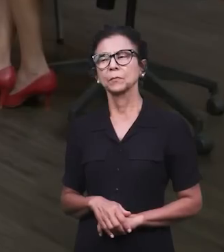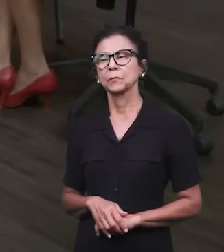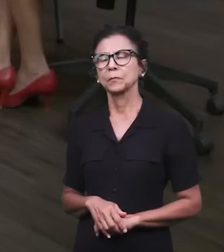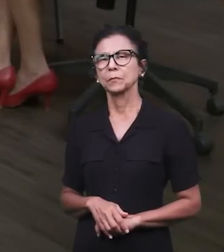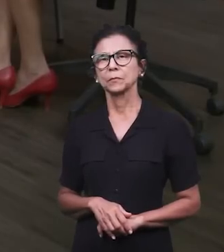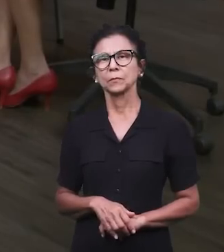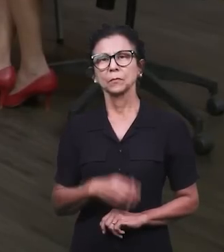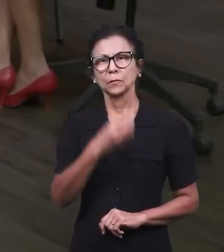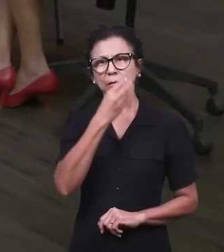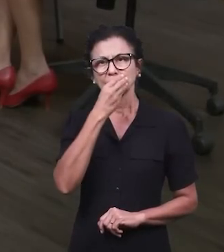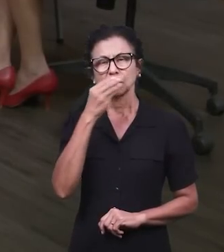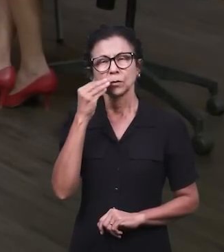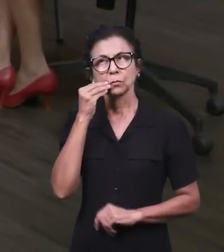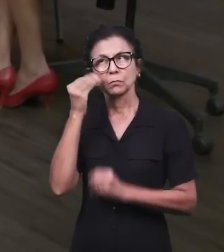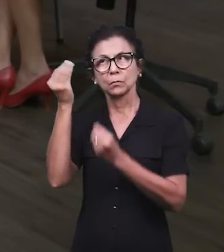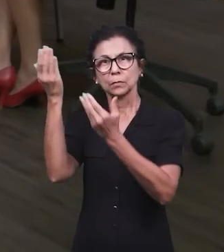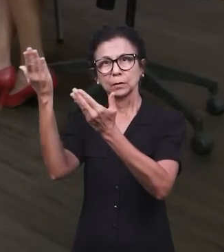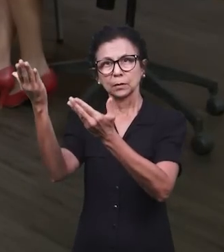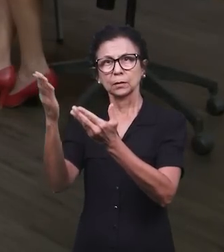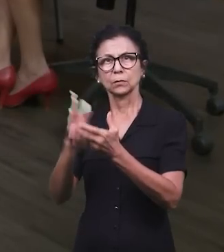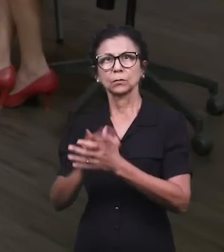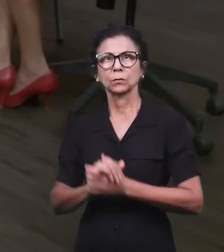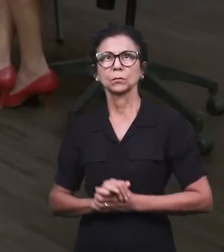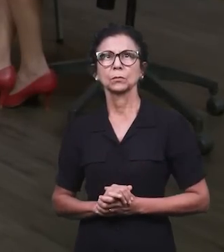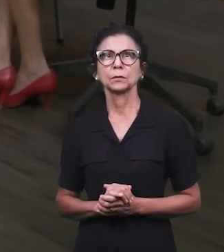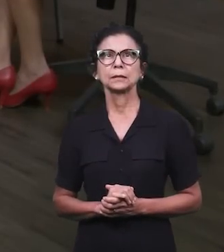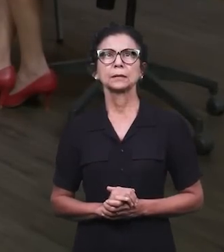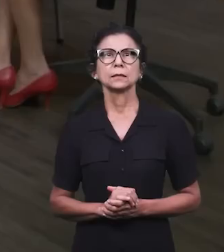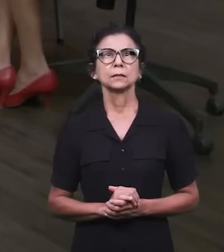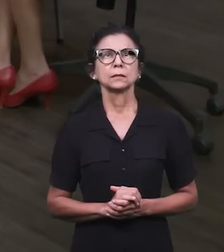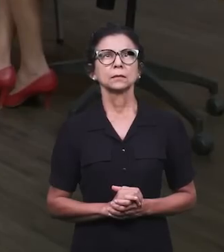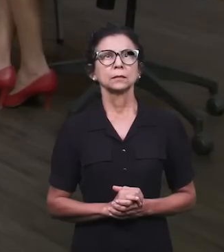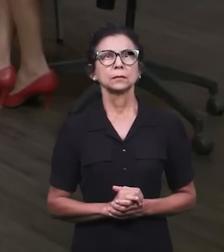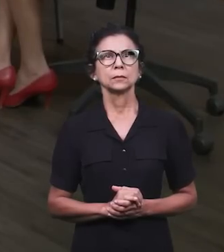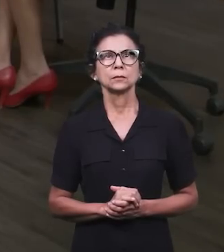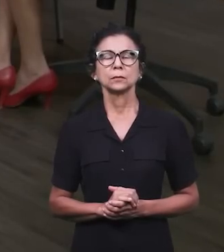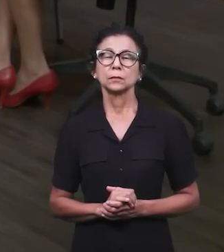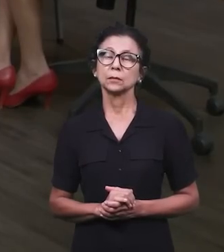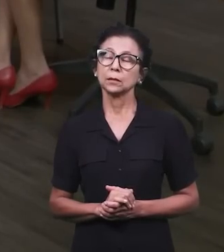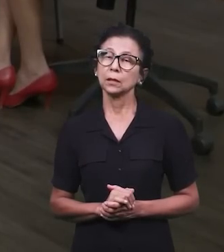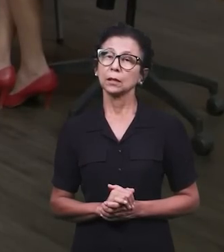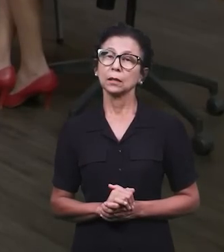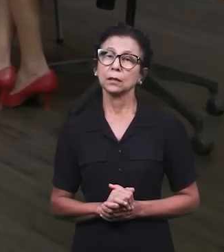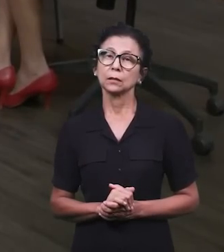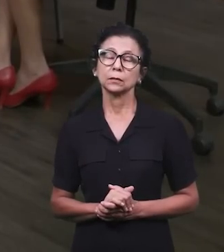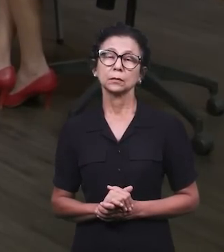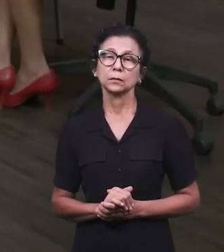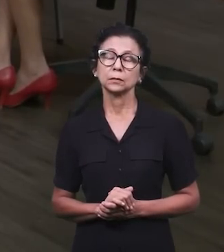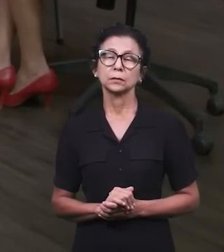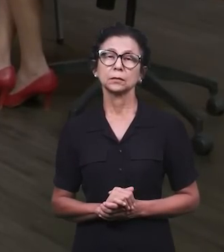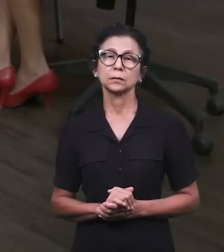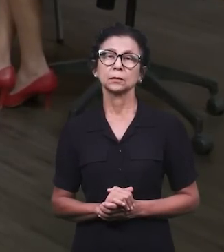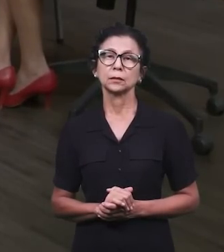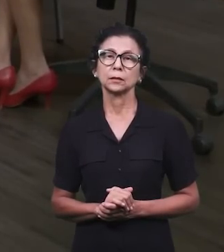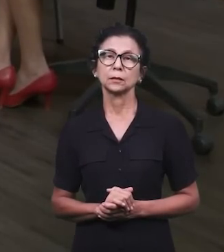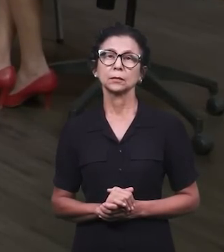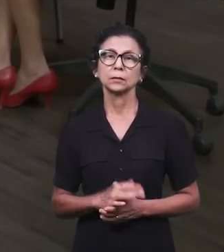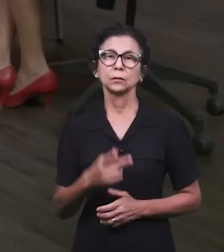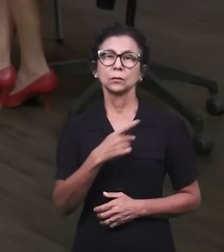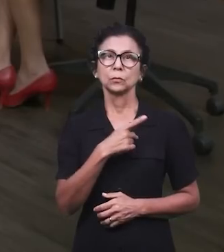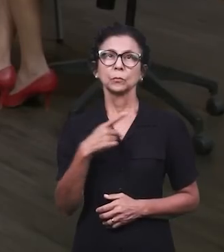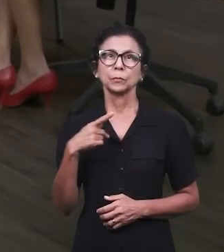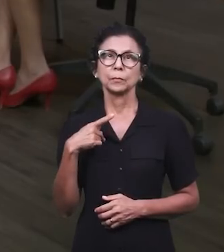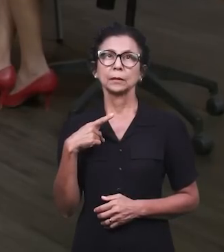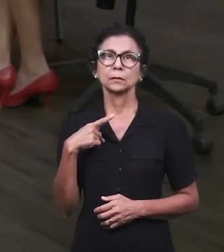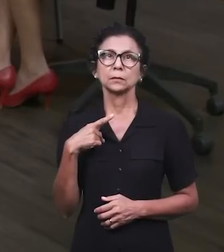na entrega, chamar um grupo de pastores e orar por ele. Isso foi uma bênção. Mas não botar também